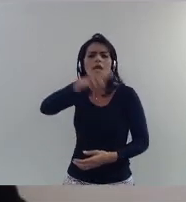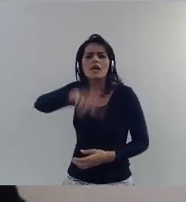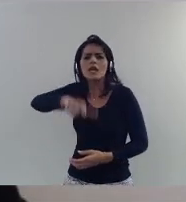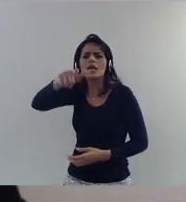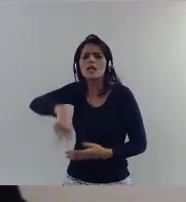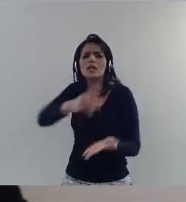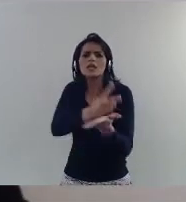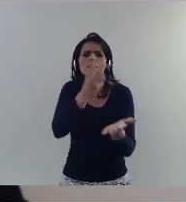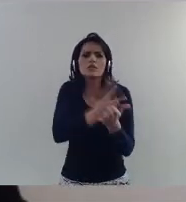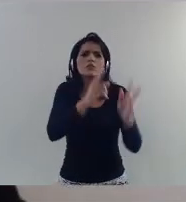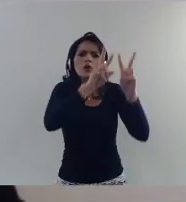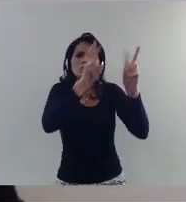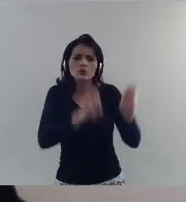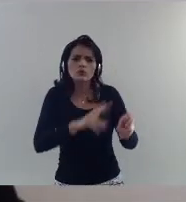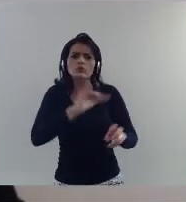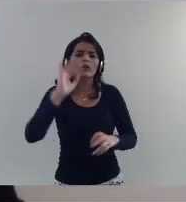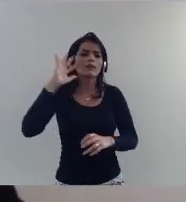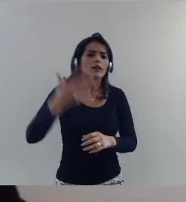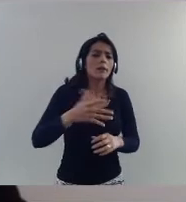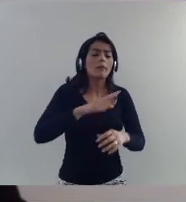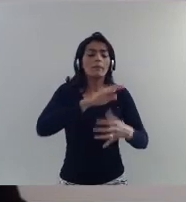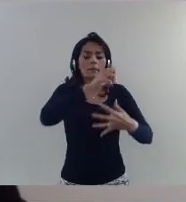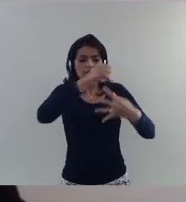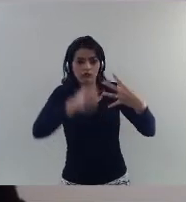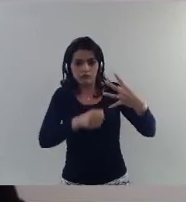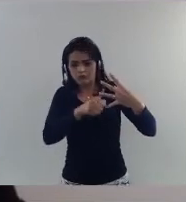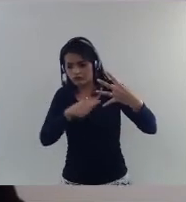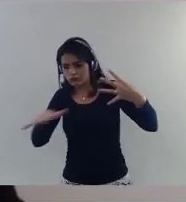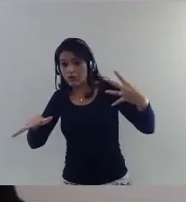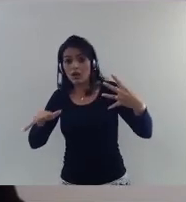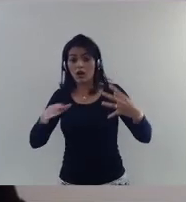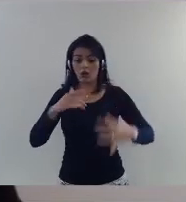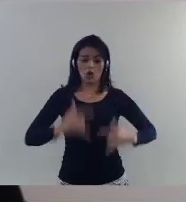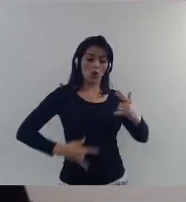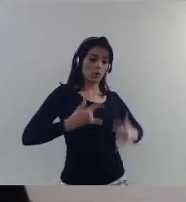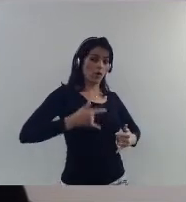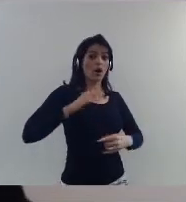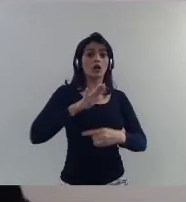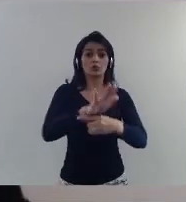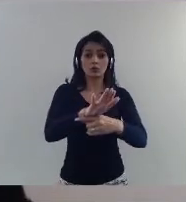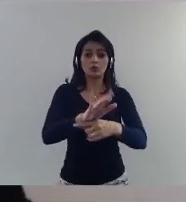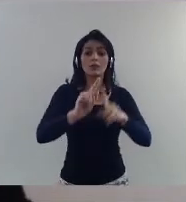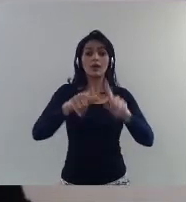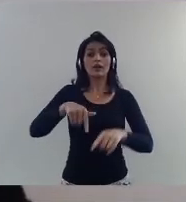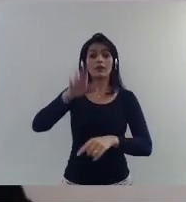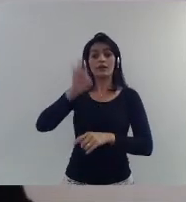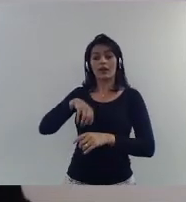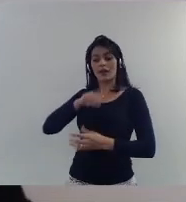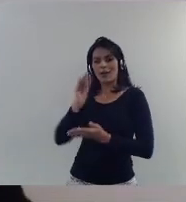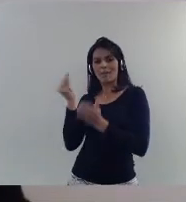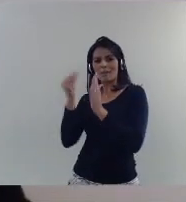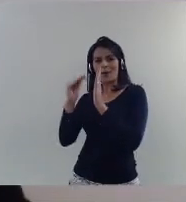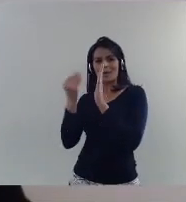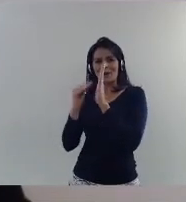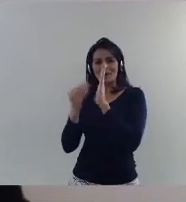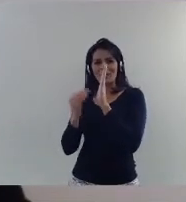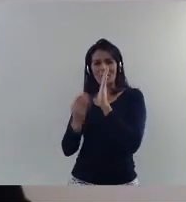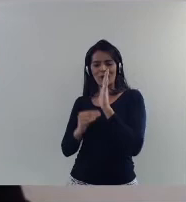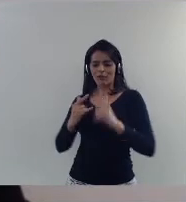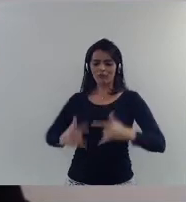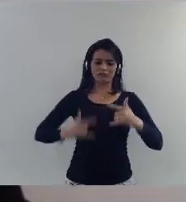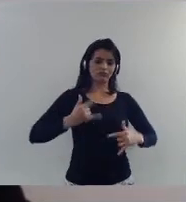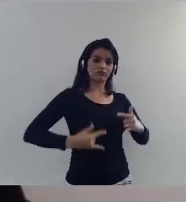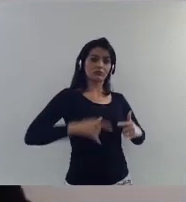que você tem uma decisão que vale para vários casos, a tecnologia vai ajudar. Mas quem é que fez a decisão? Quem é que decidiu, né? De quem